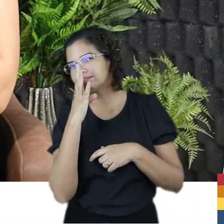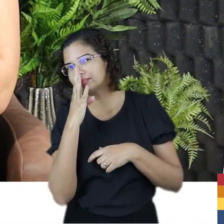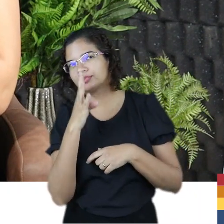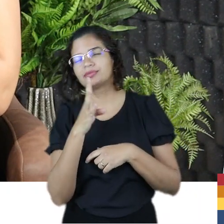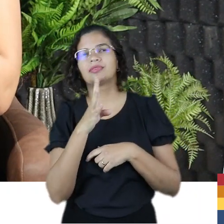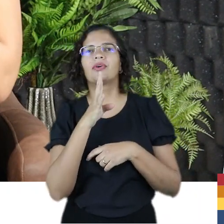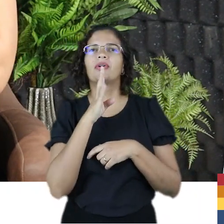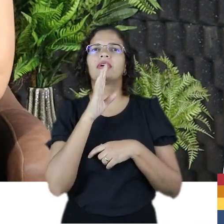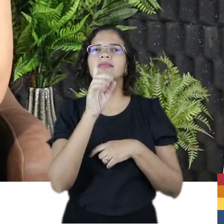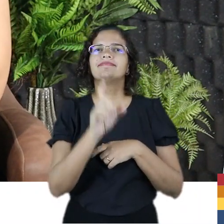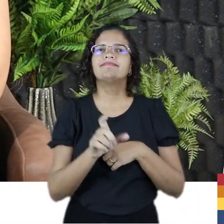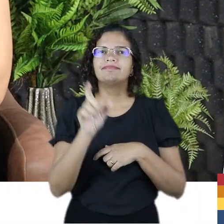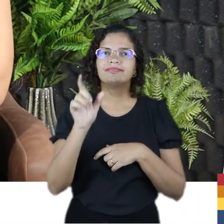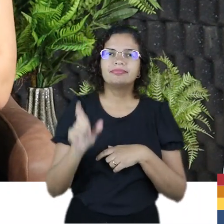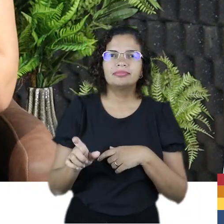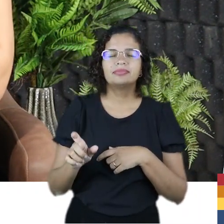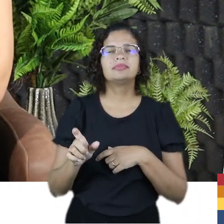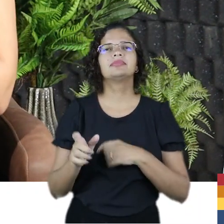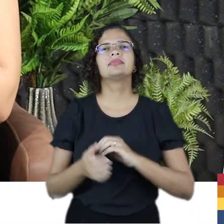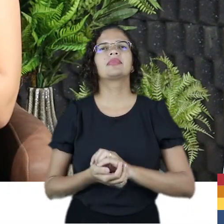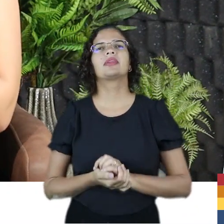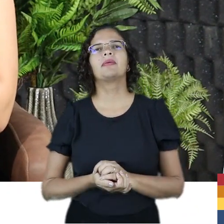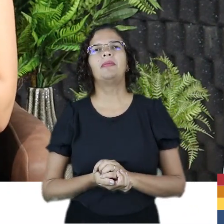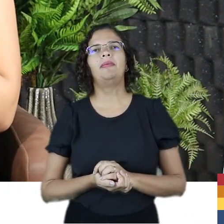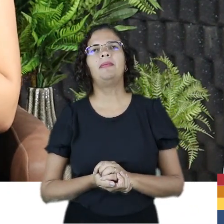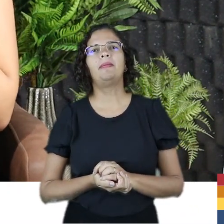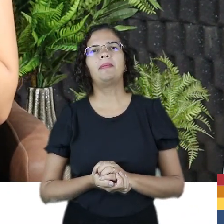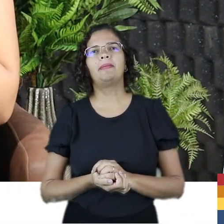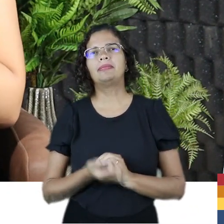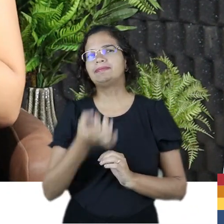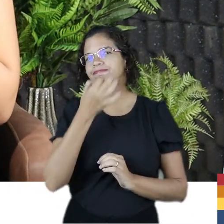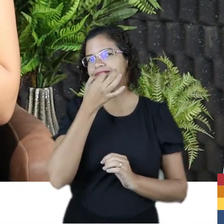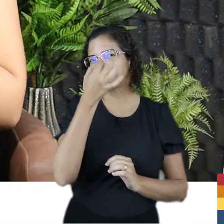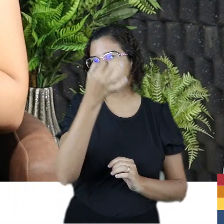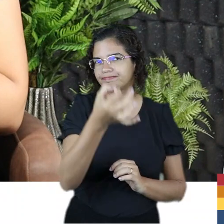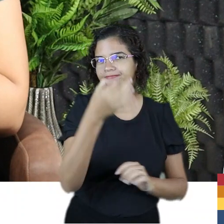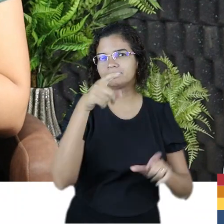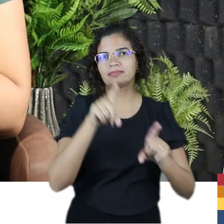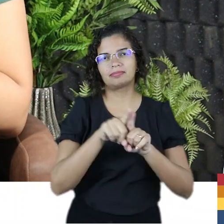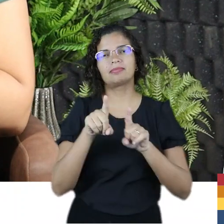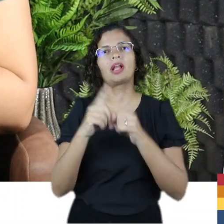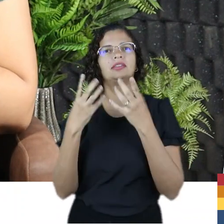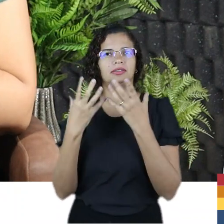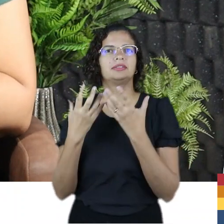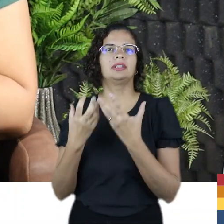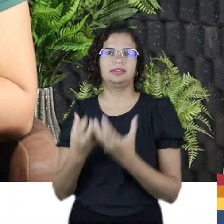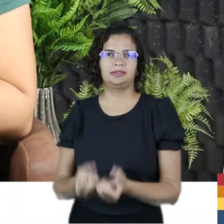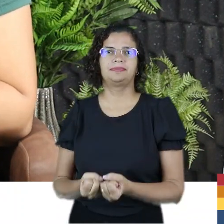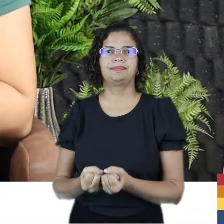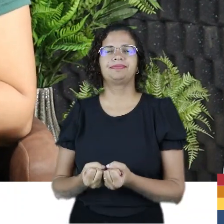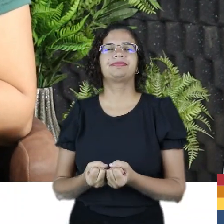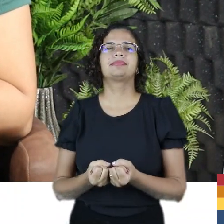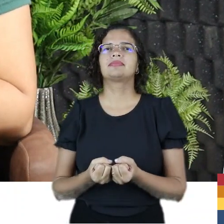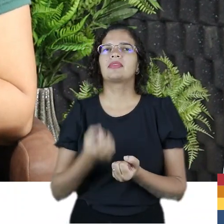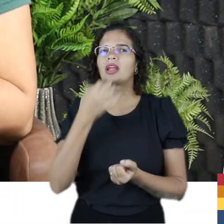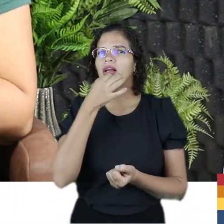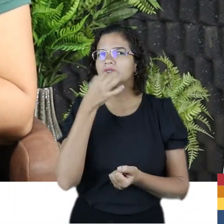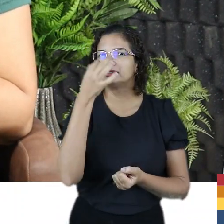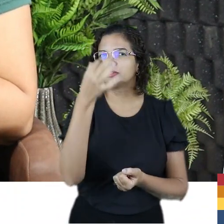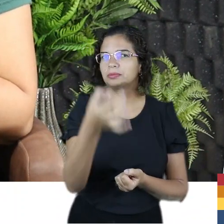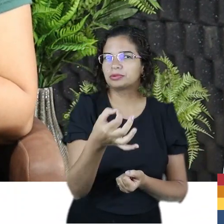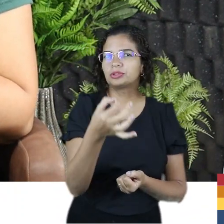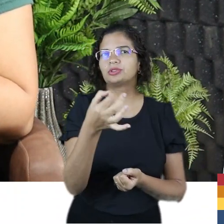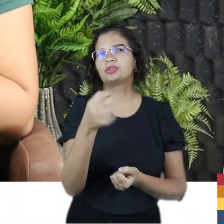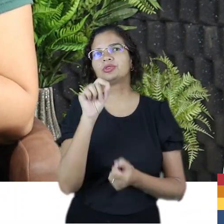críticas né e até concordemos com as críticas acerca da da formação técnica profissional